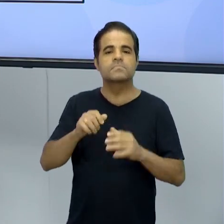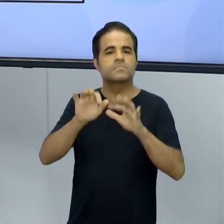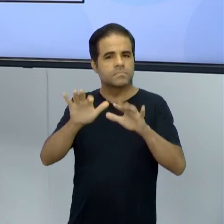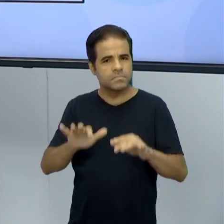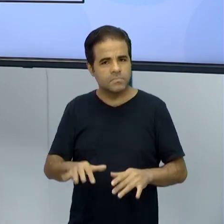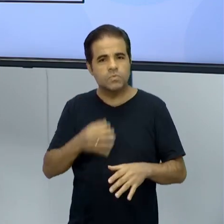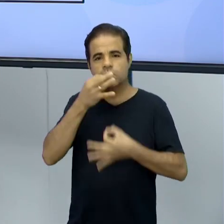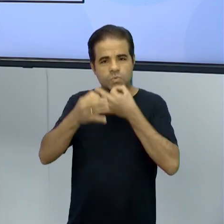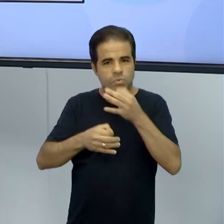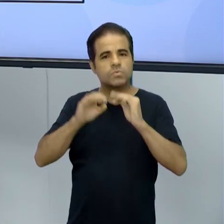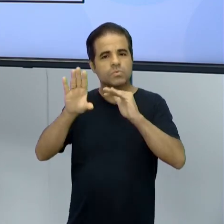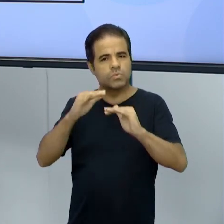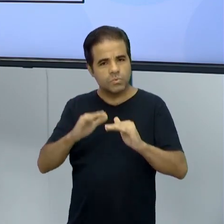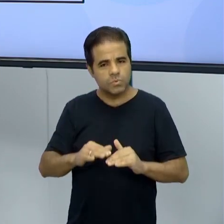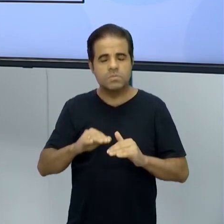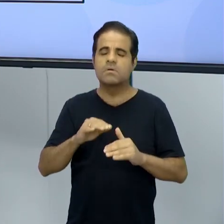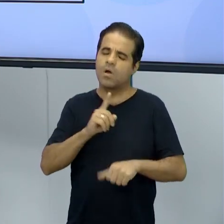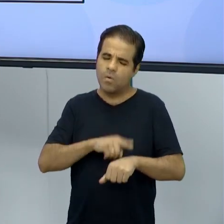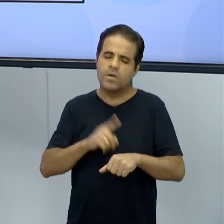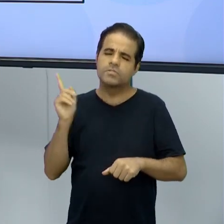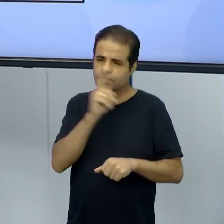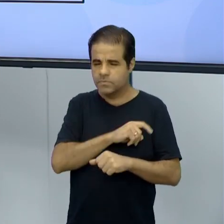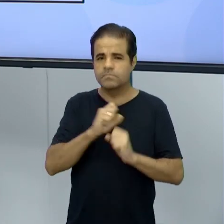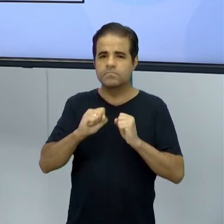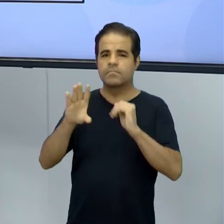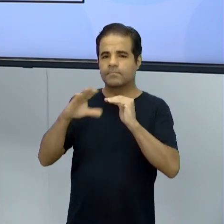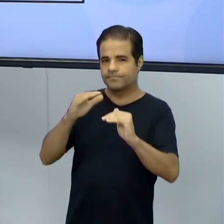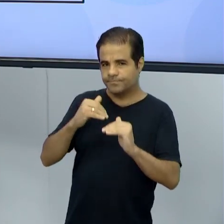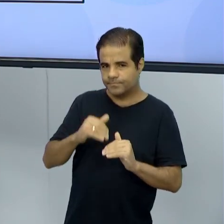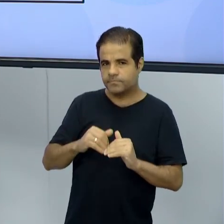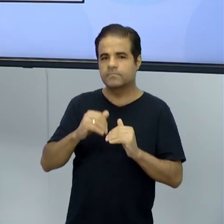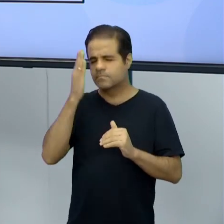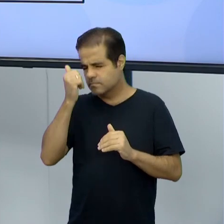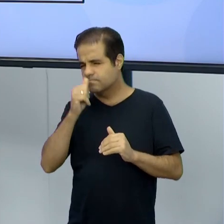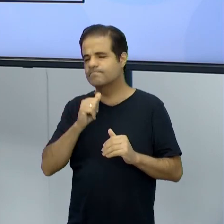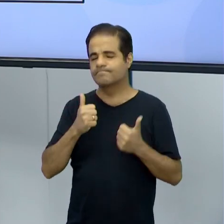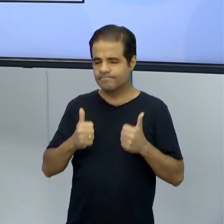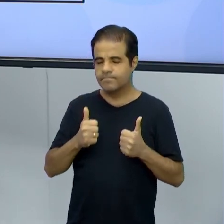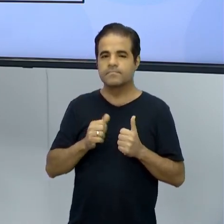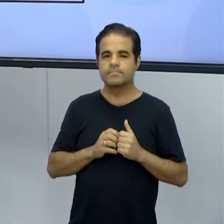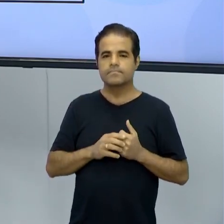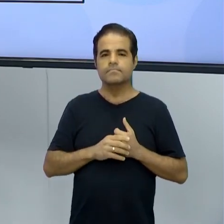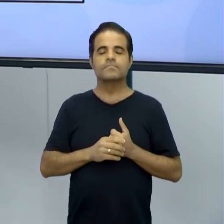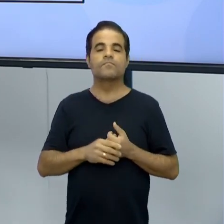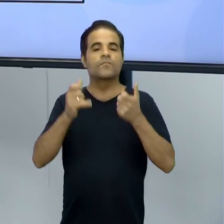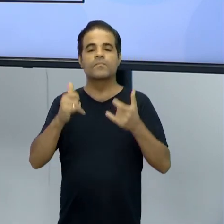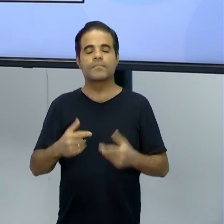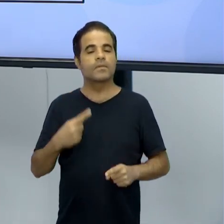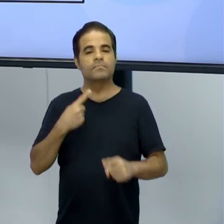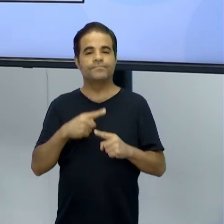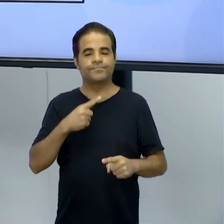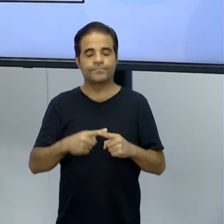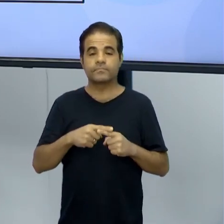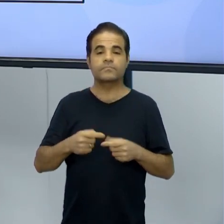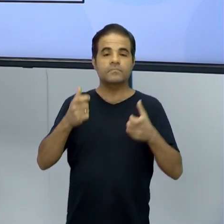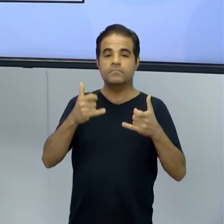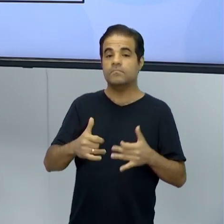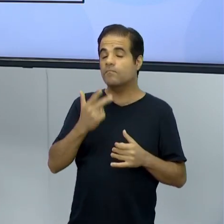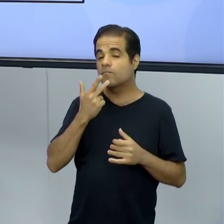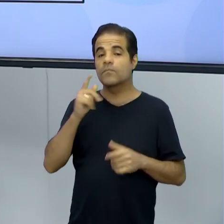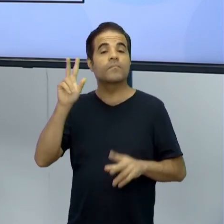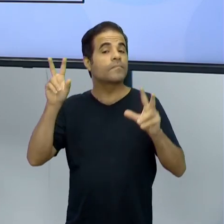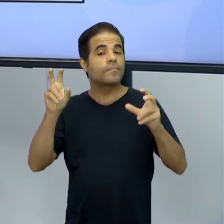Escrever o seu comentário nessa aula é meio complicado, mas você pode mandar para mim, então você tem os mecanismos, tá certo? Então, estou falando isso por quê? Porque hoje falaremos sobre